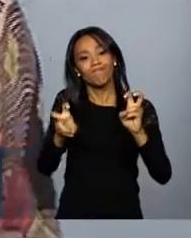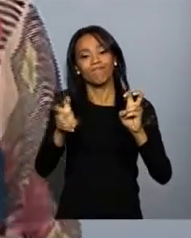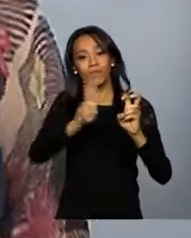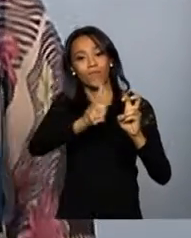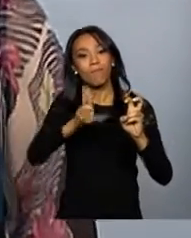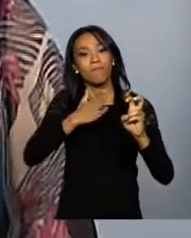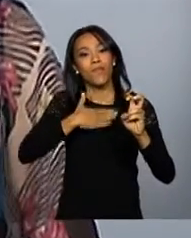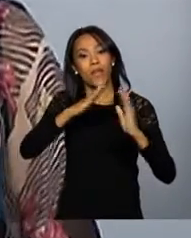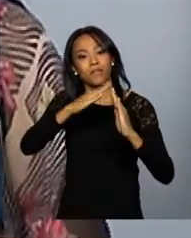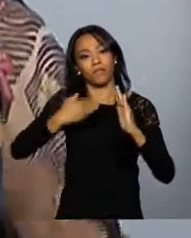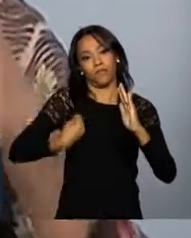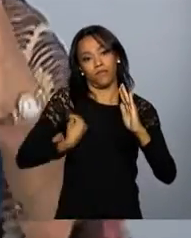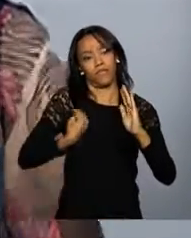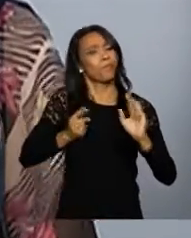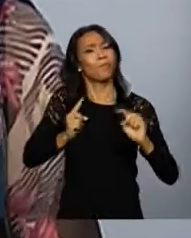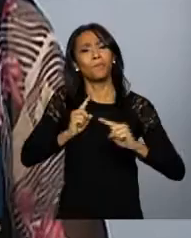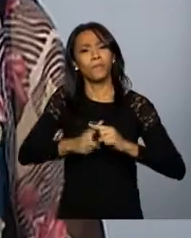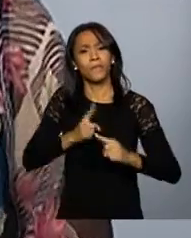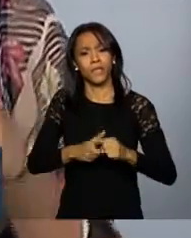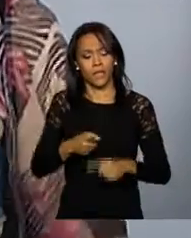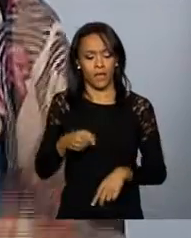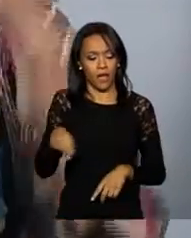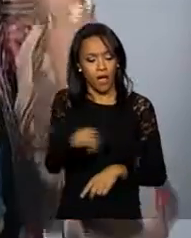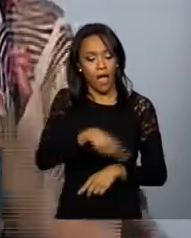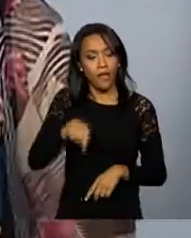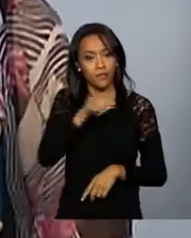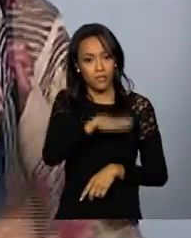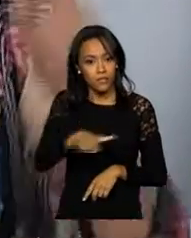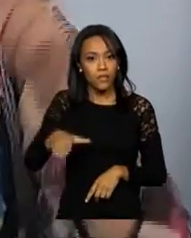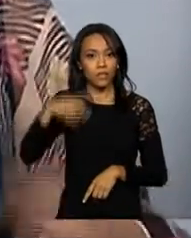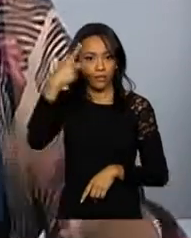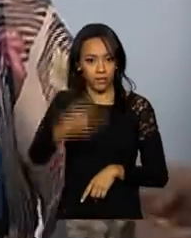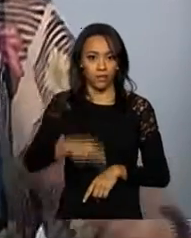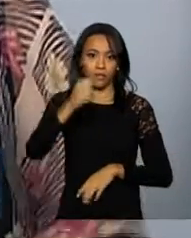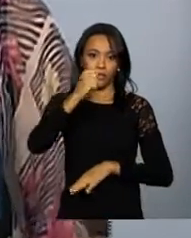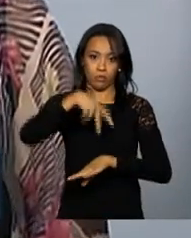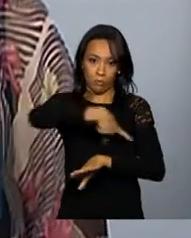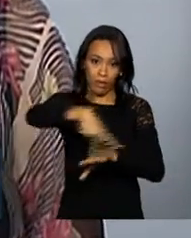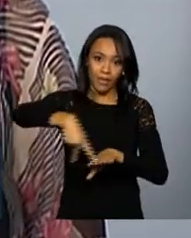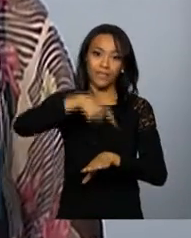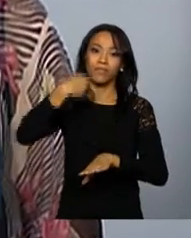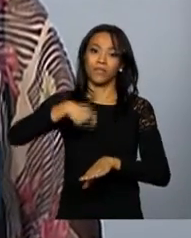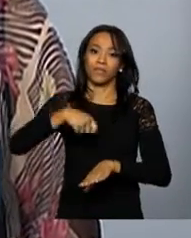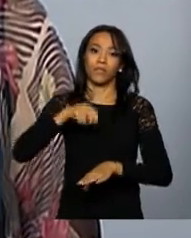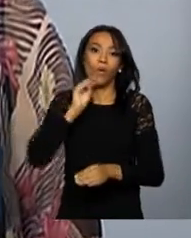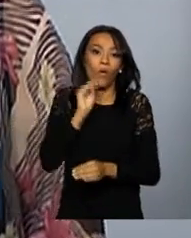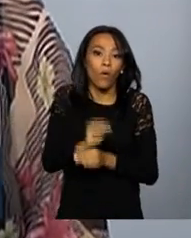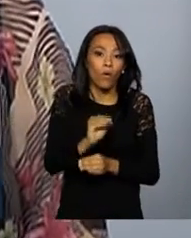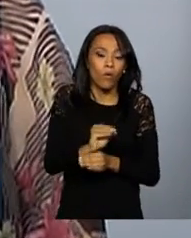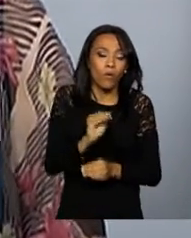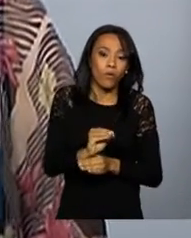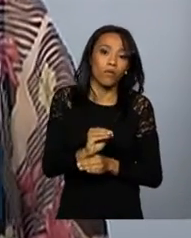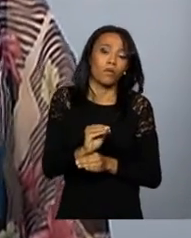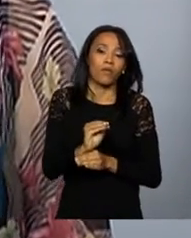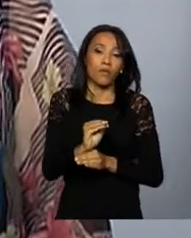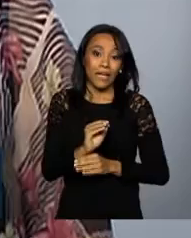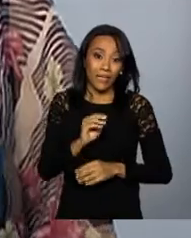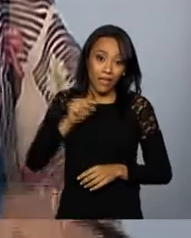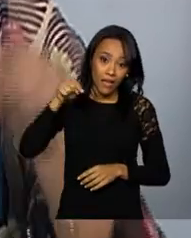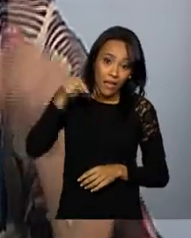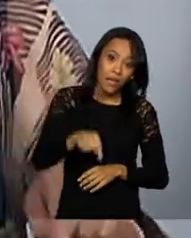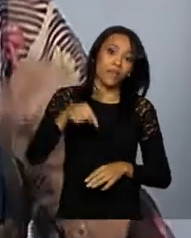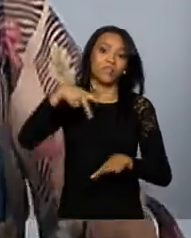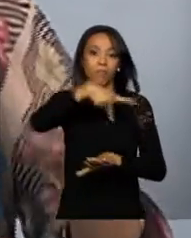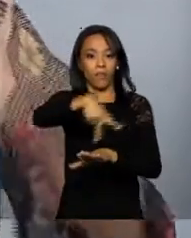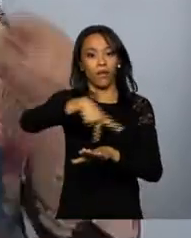porque as crianças desse país precisam ser protegidas. Para que este país